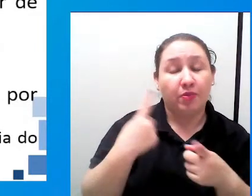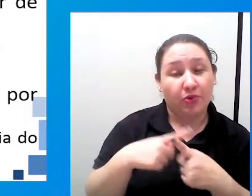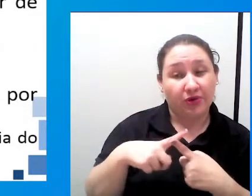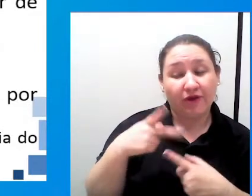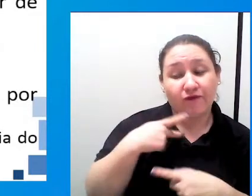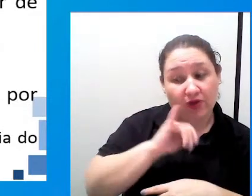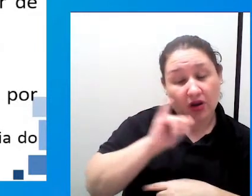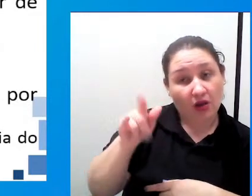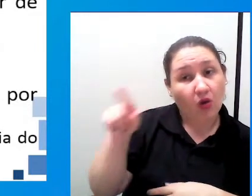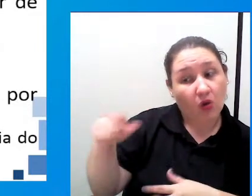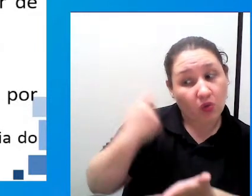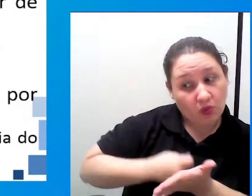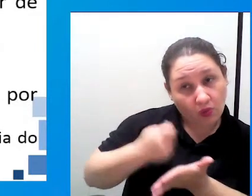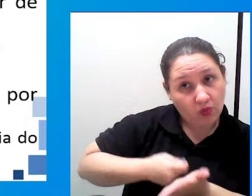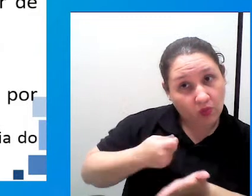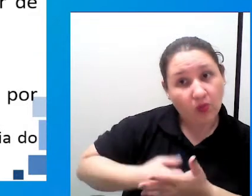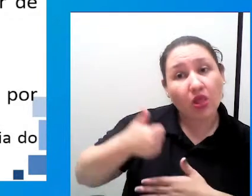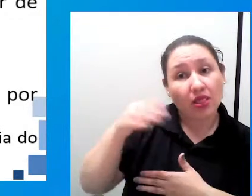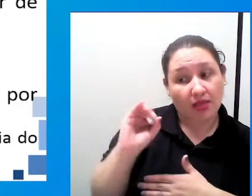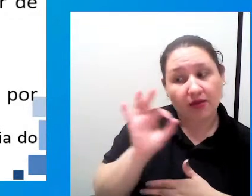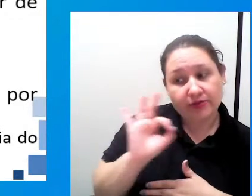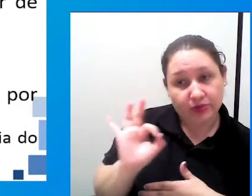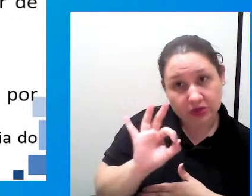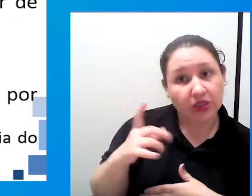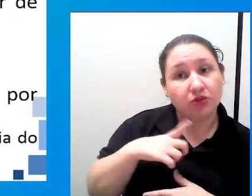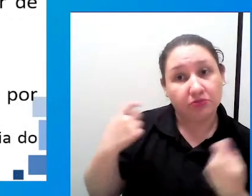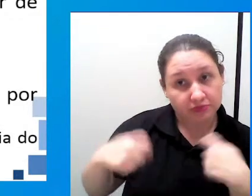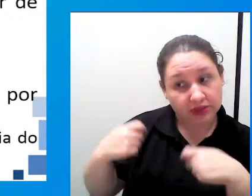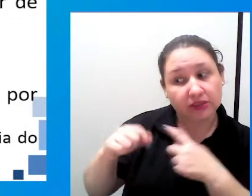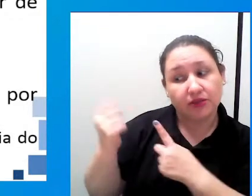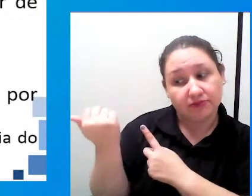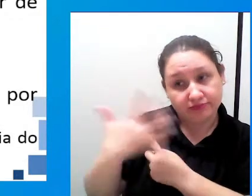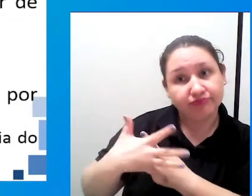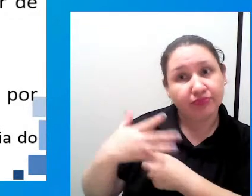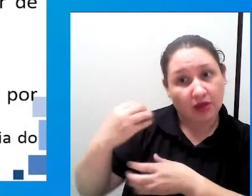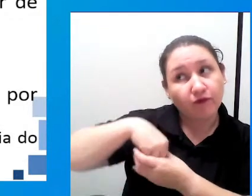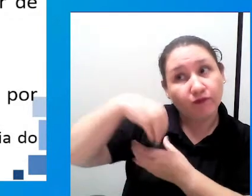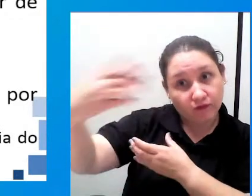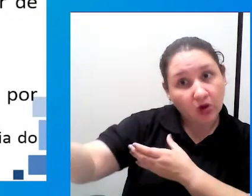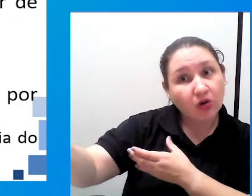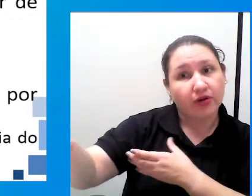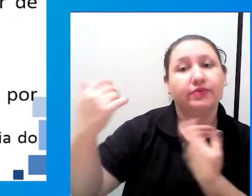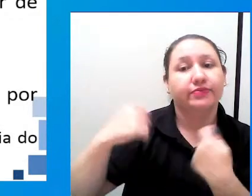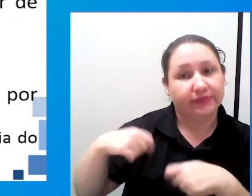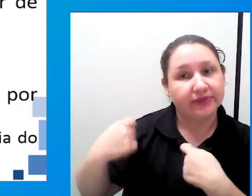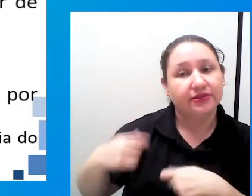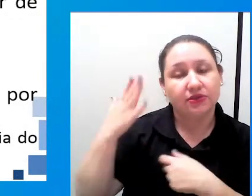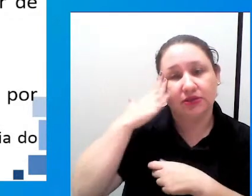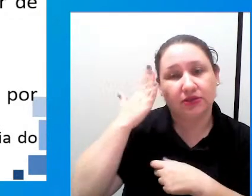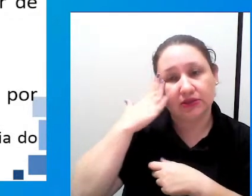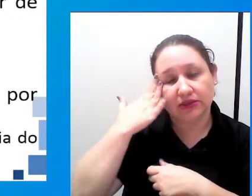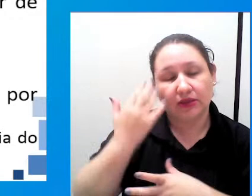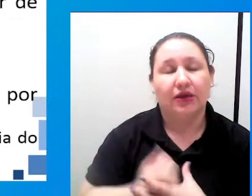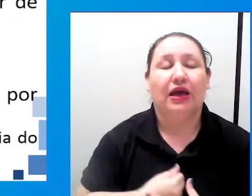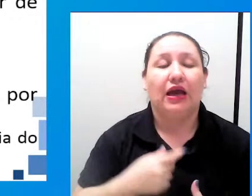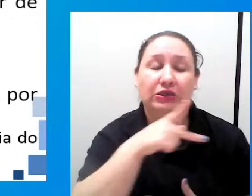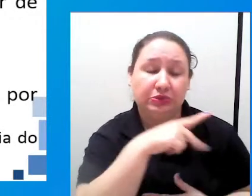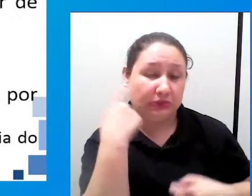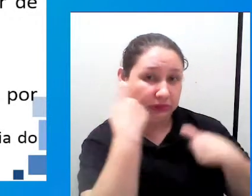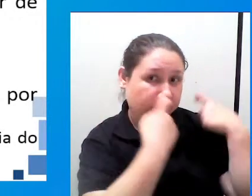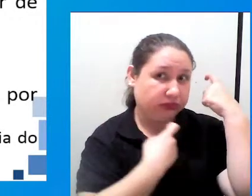obrigatório 10% da carga horária de toda a disciplina ser extensionada, alguns professores, como de